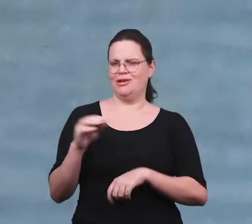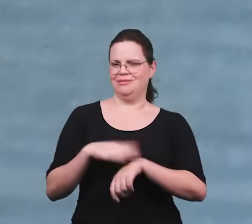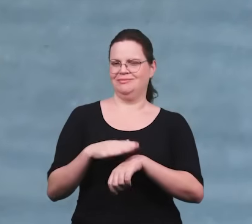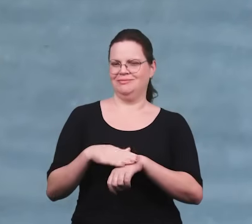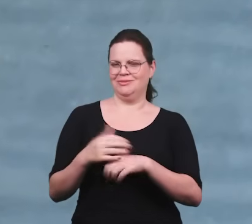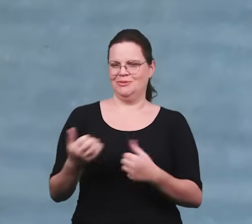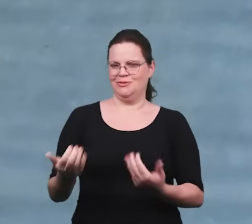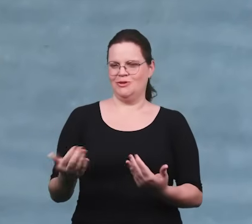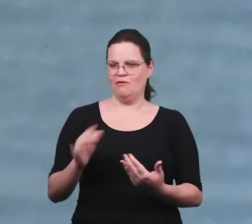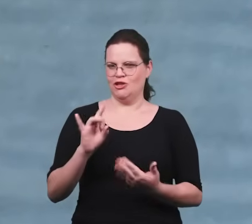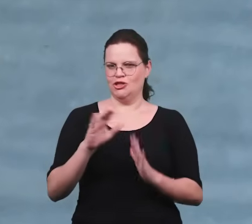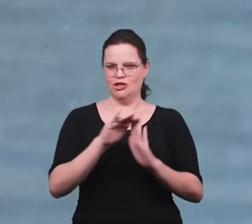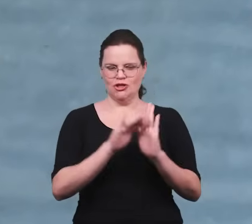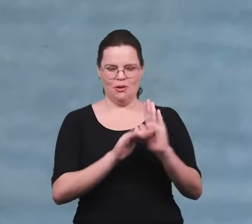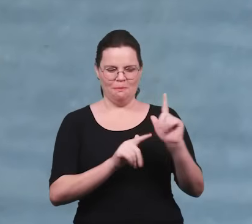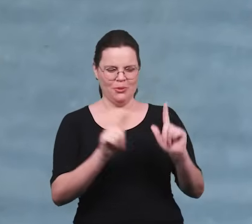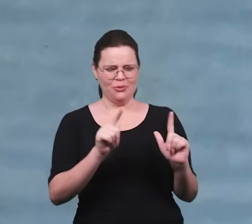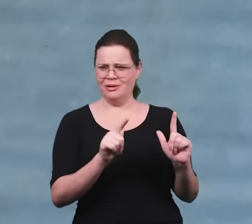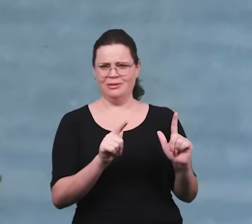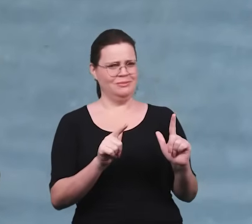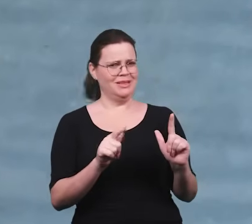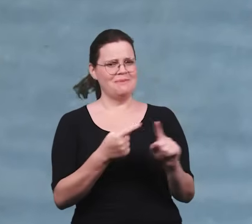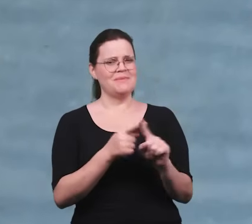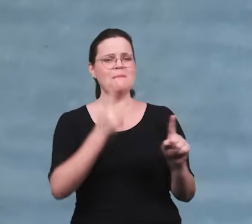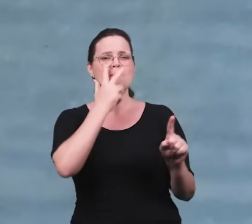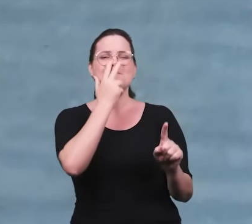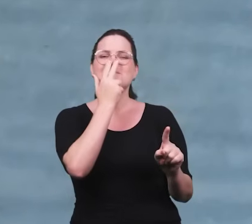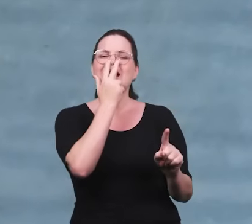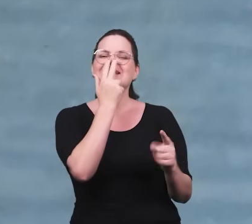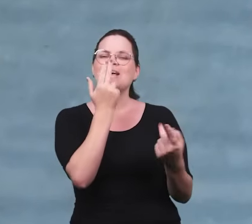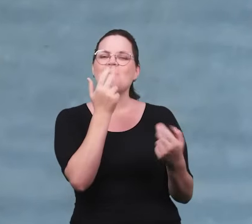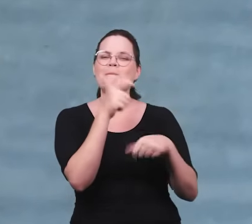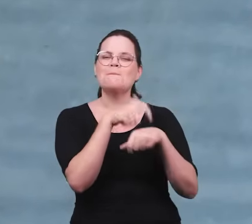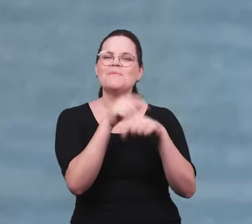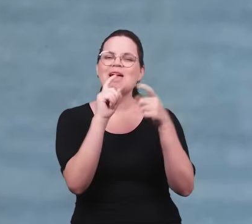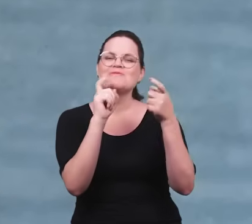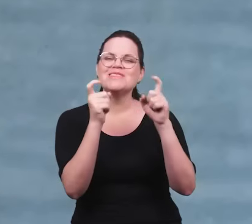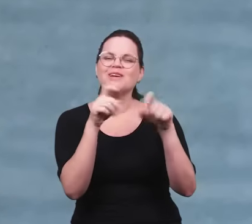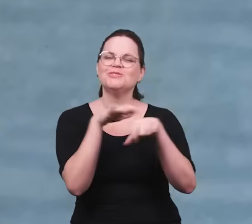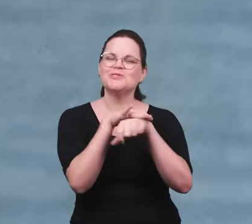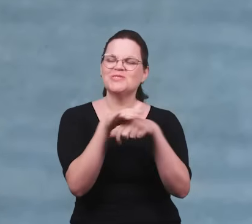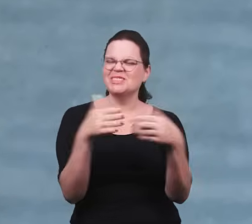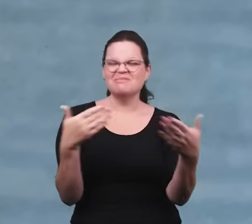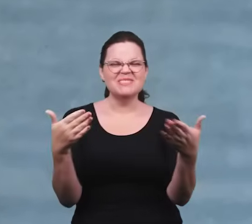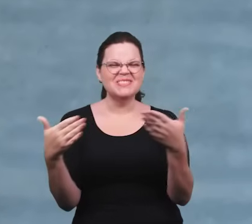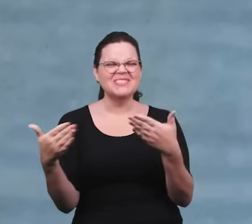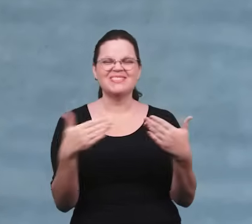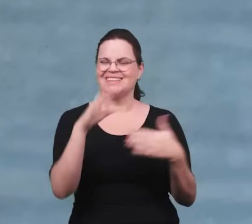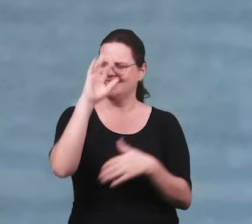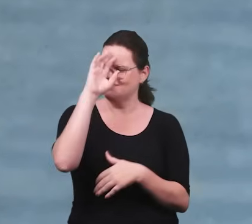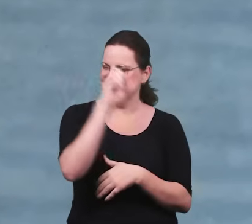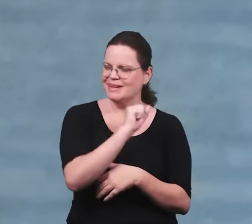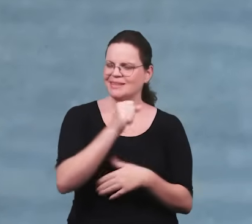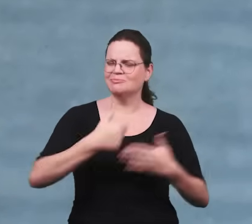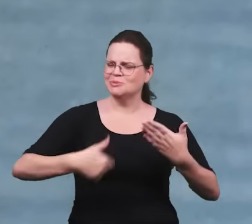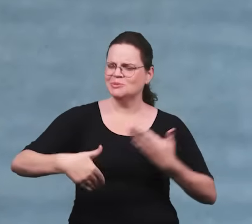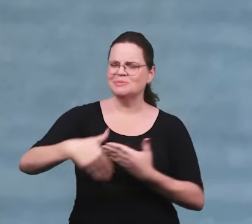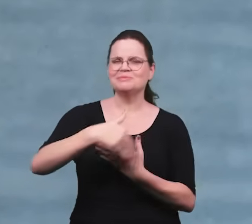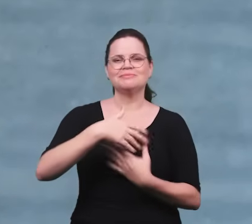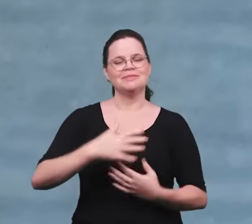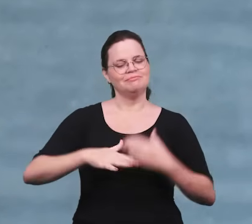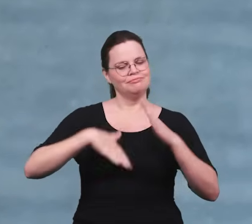programa, né, na TV Manaim. É um encontro, é um momento da gente conversar, um momento da gente aprender, um momento da gente